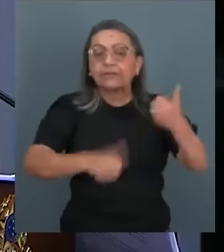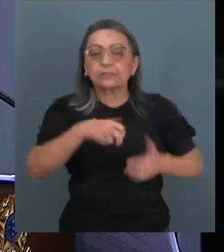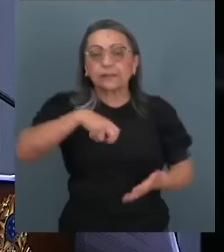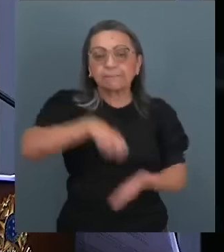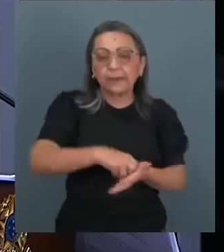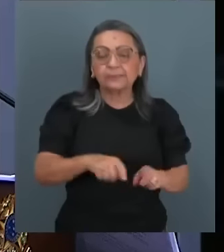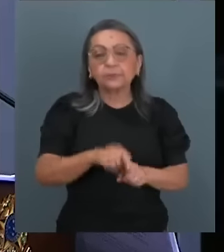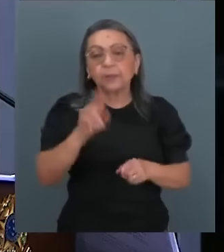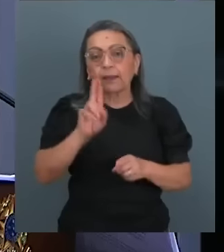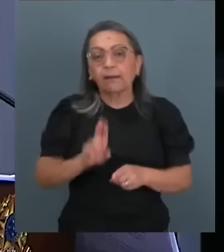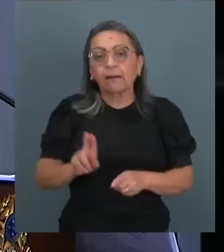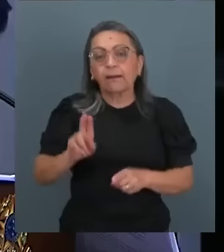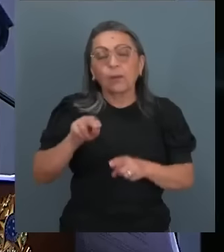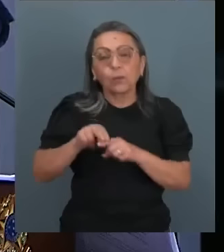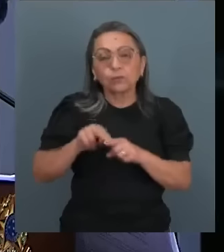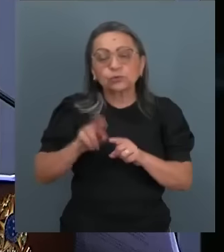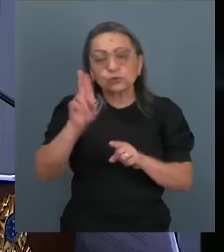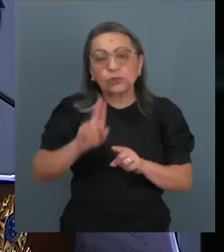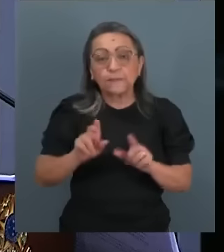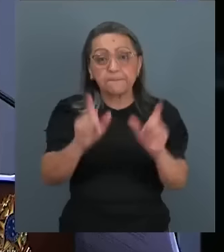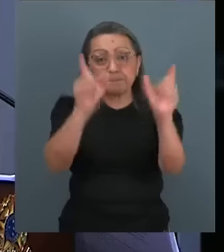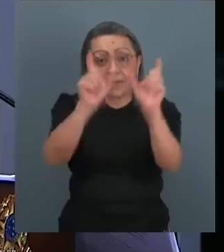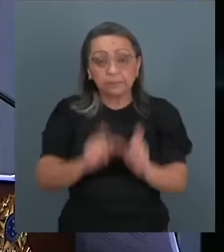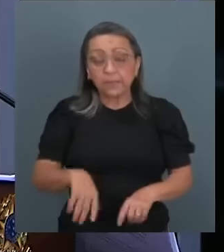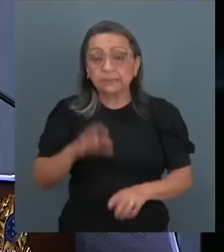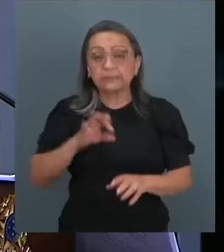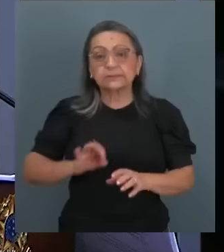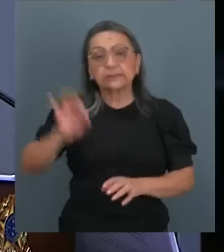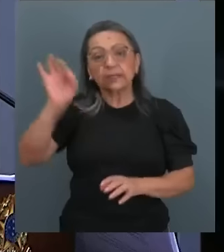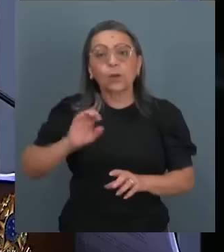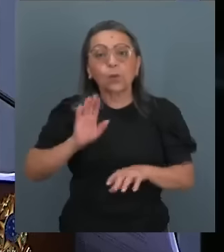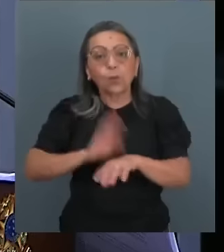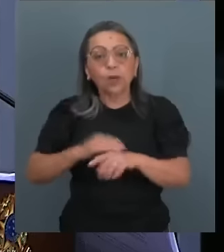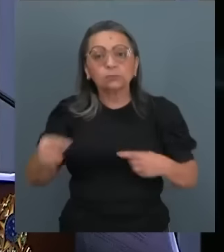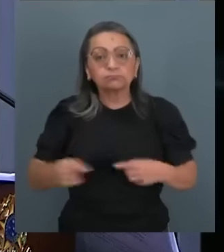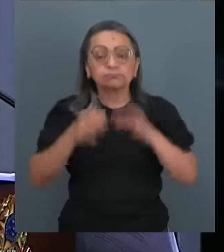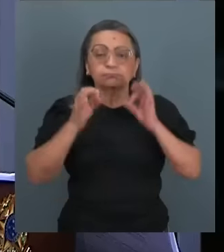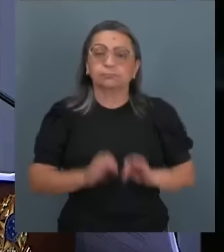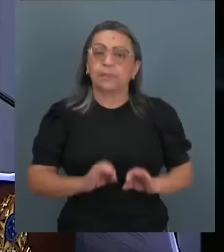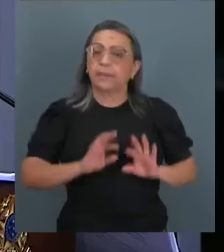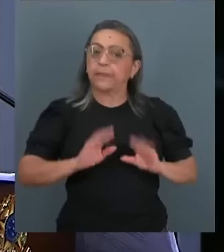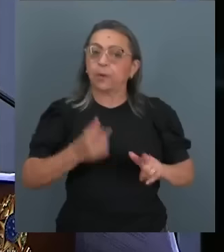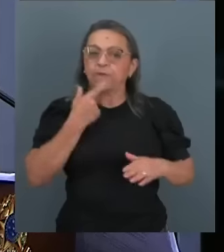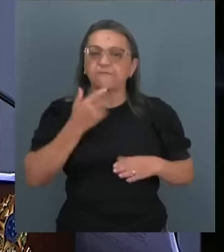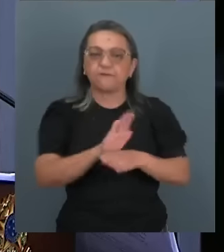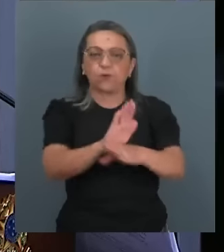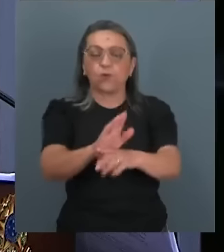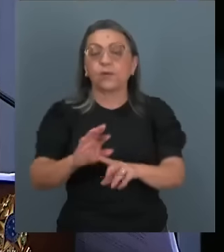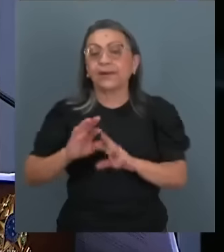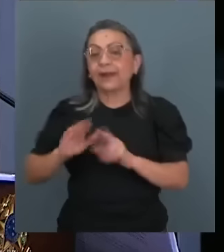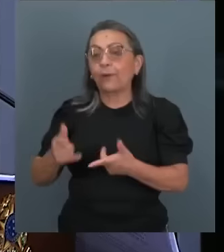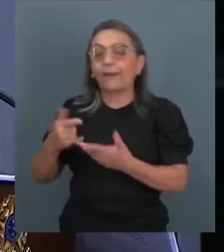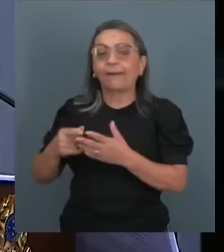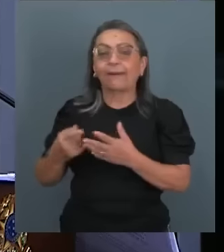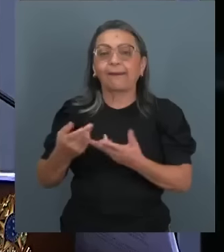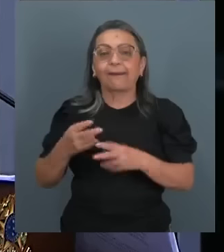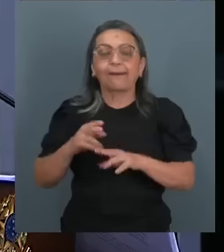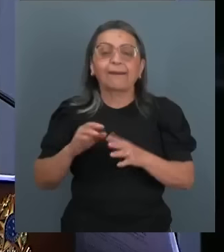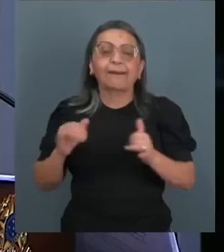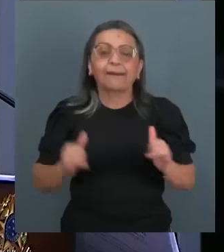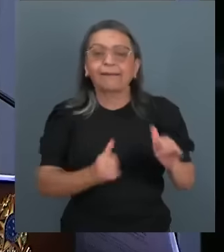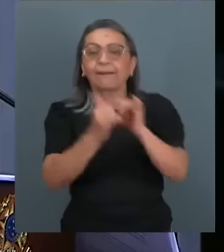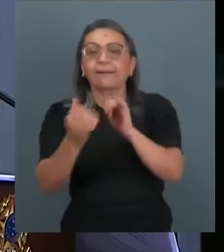de parâmetros mais proporcionais quando cabíveis. Isso não é favor, isso não é anistia